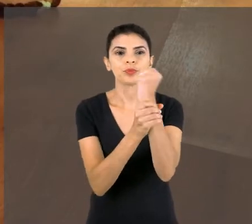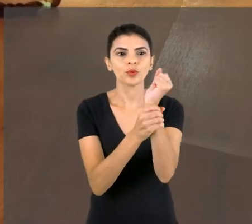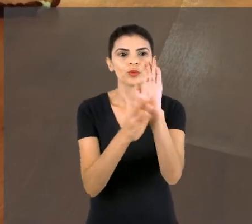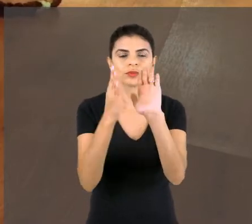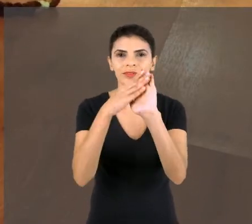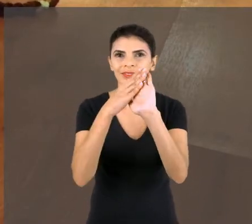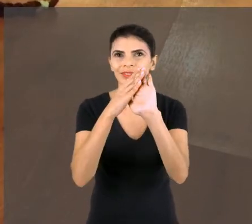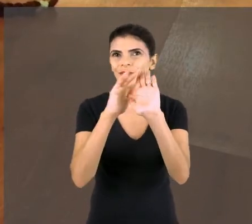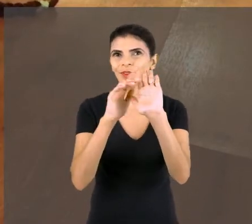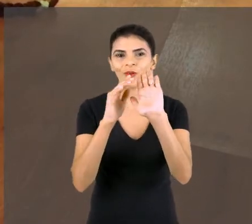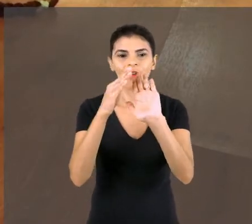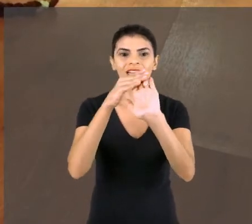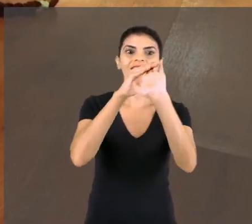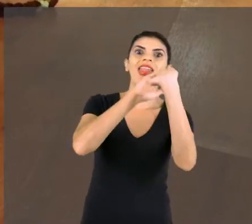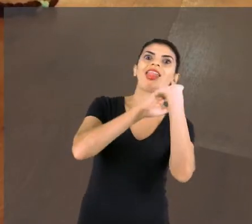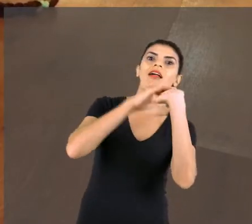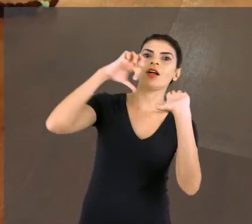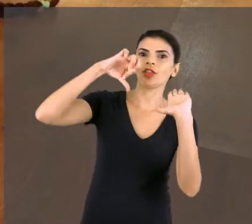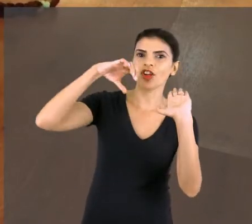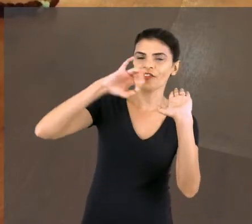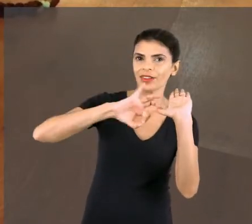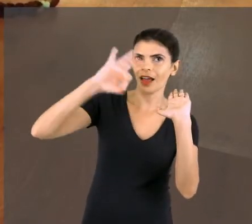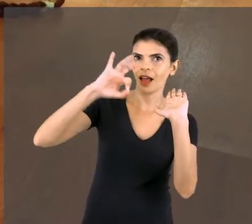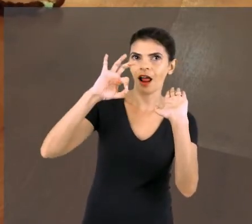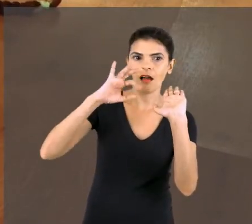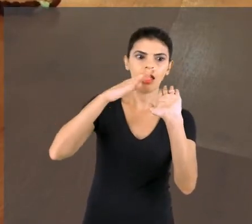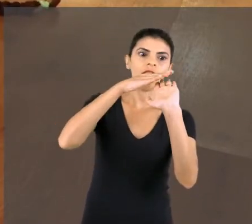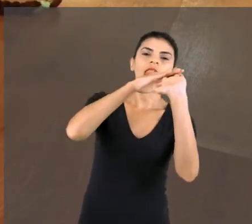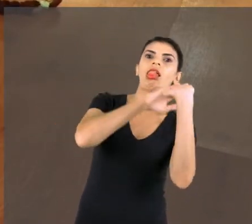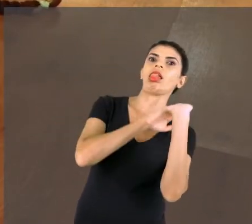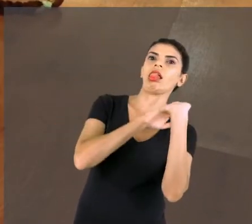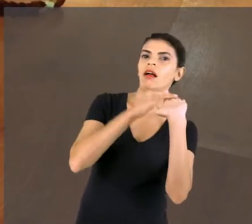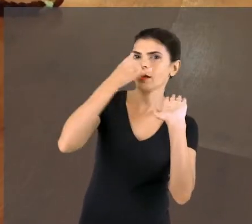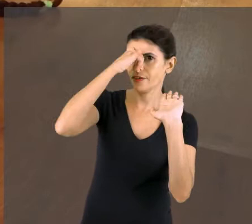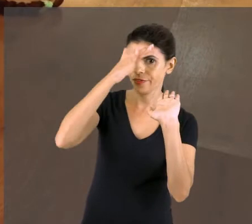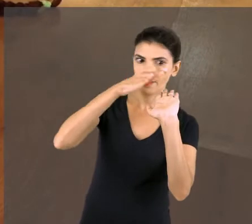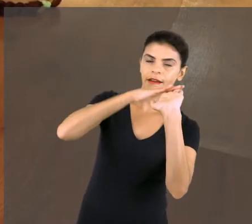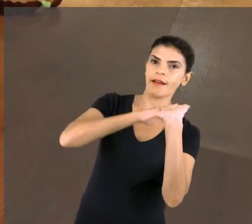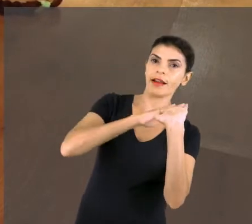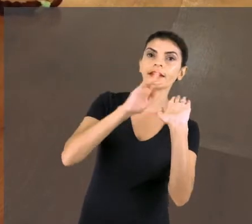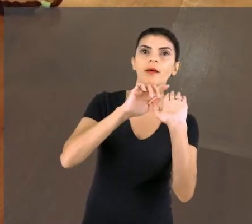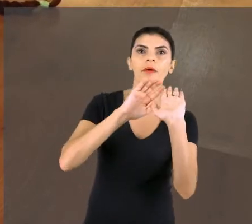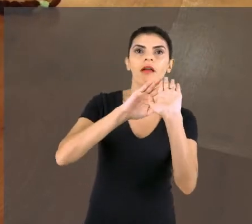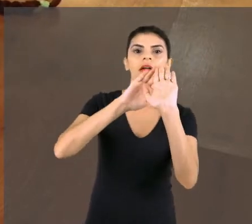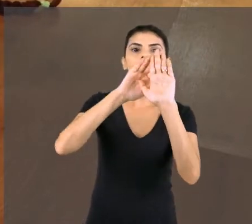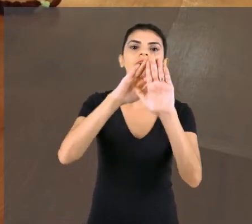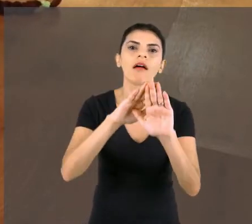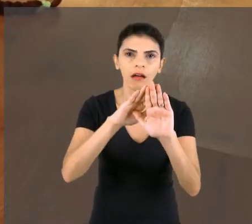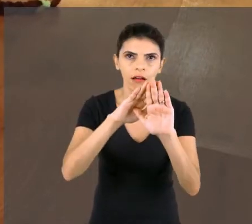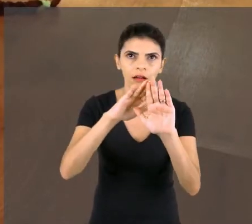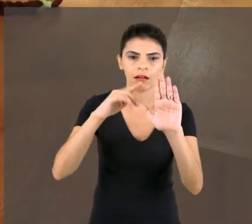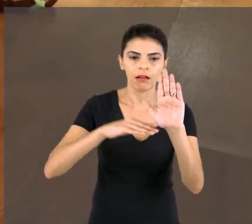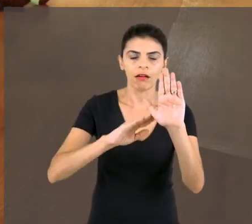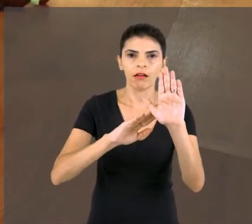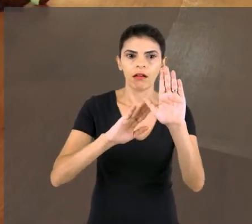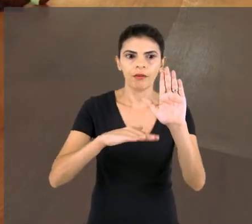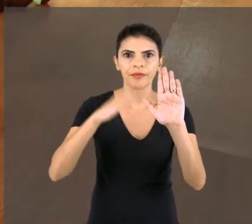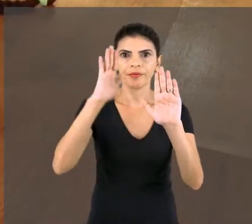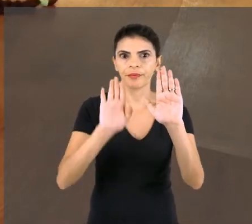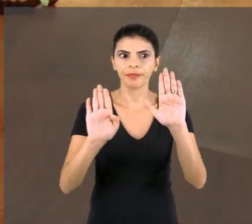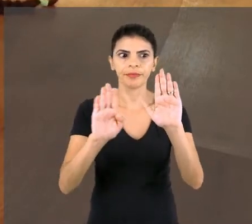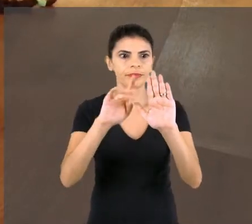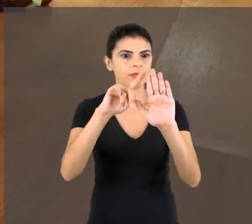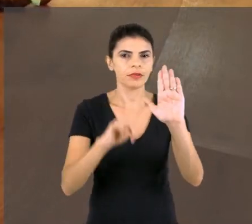que nem é lá nos 90 graus, deixando cair muito, e nem